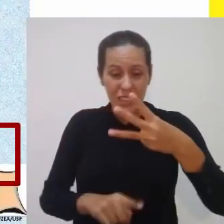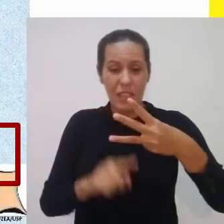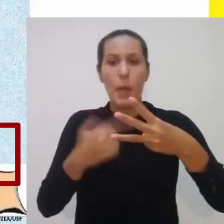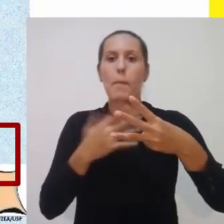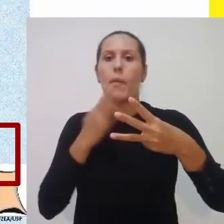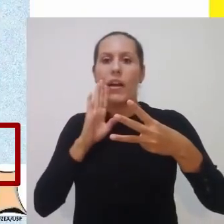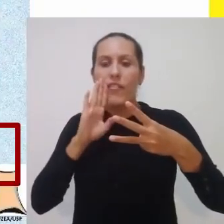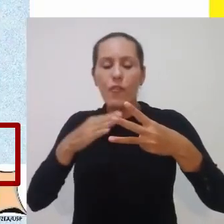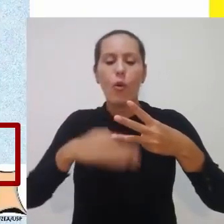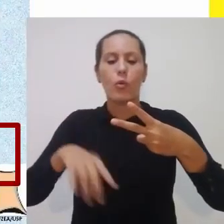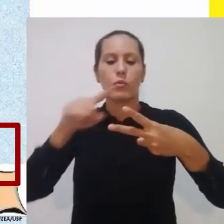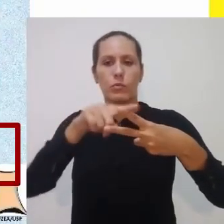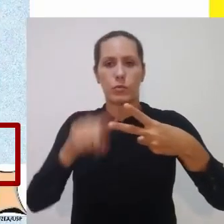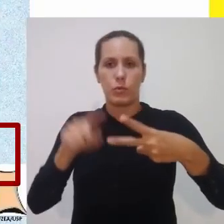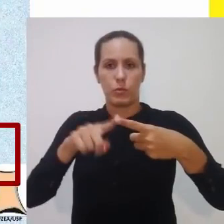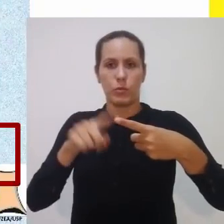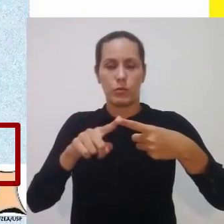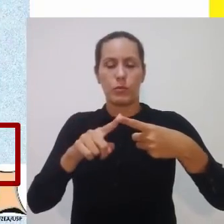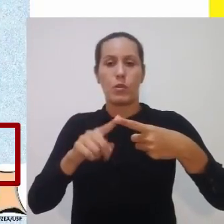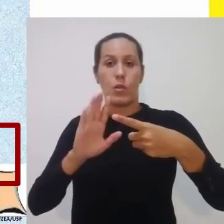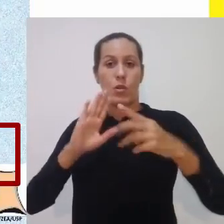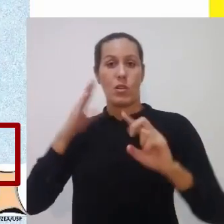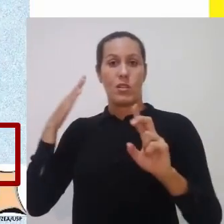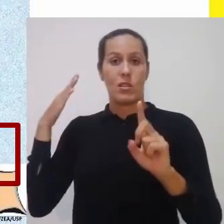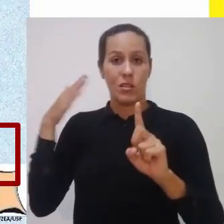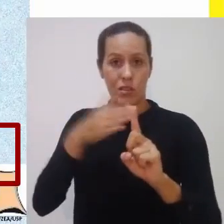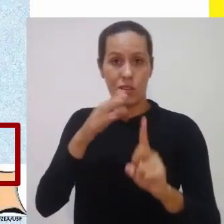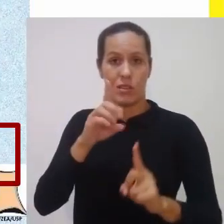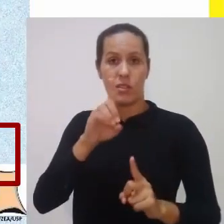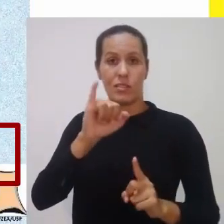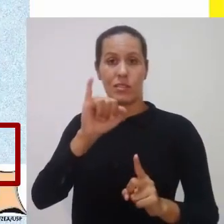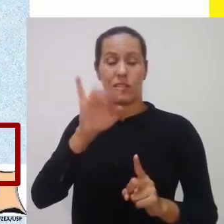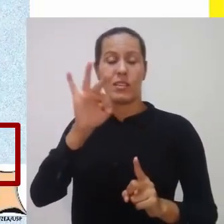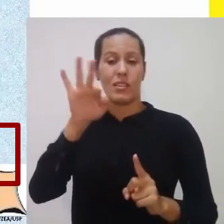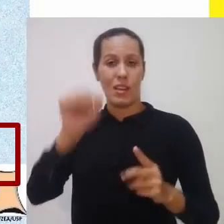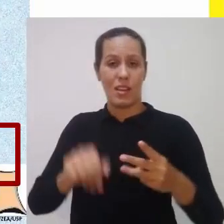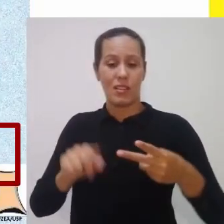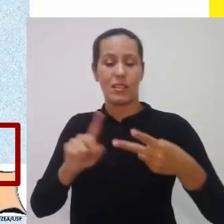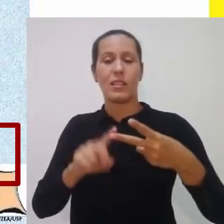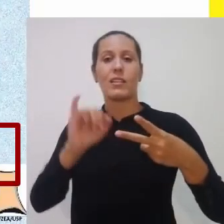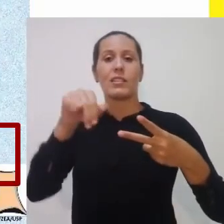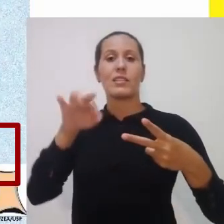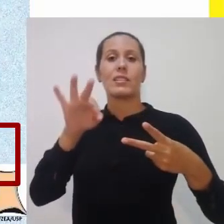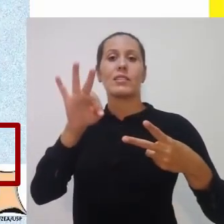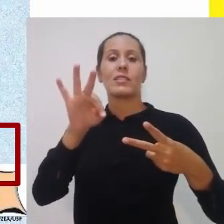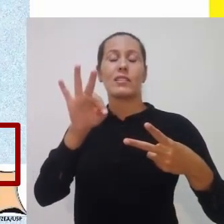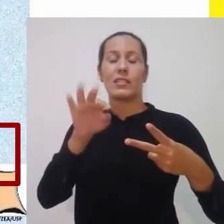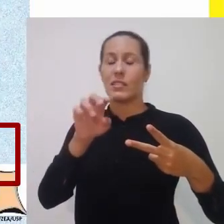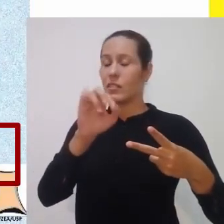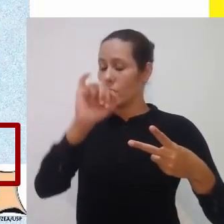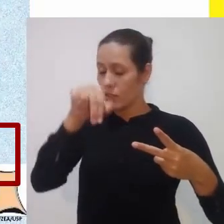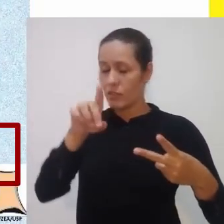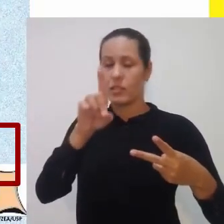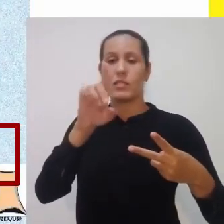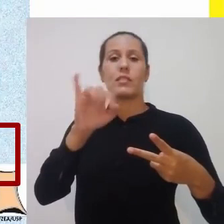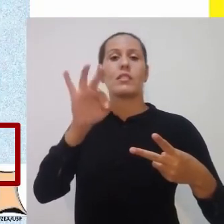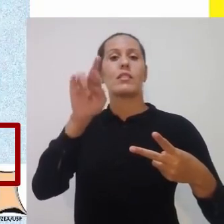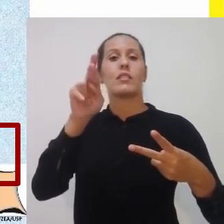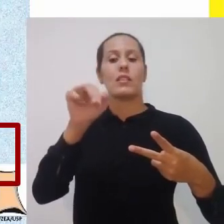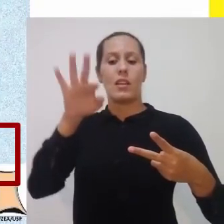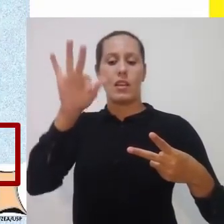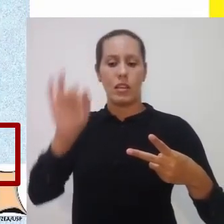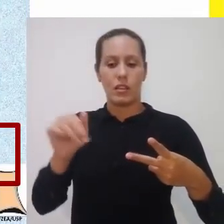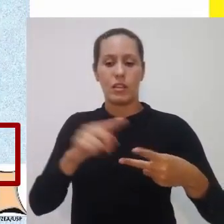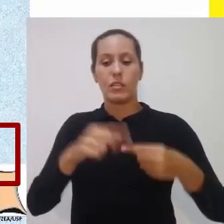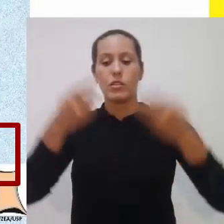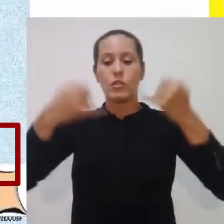mas a gente só vai falar de 2 hoje, que é a direta e a indireta, certo? Então, Se citação é a menção no